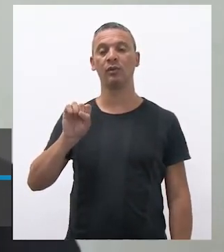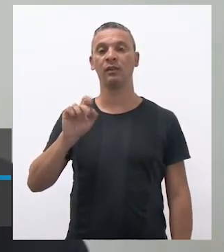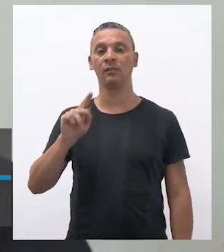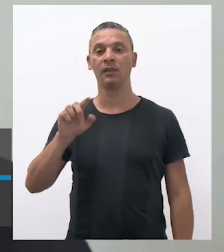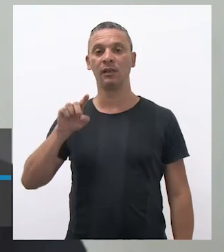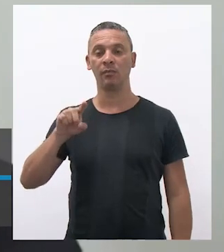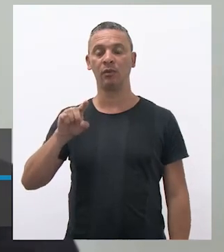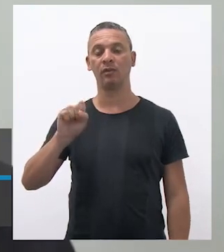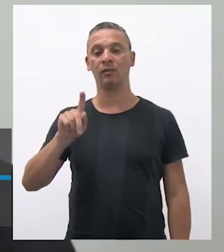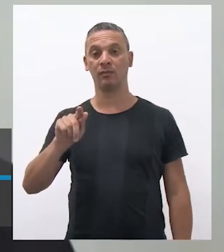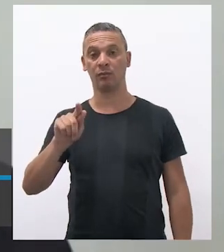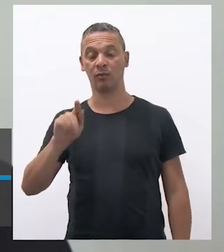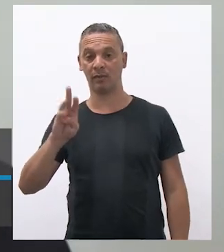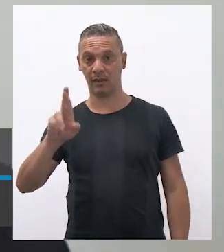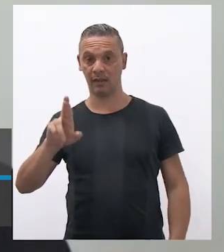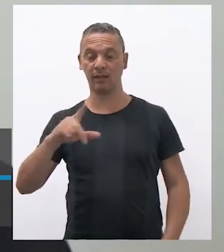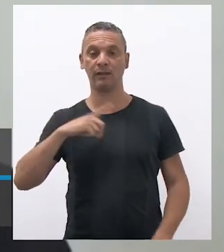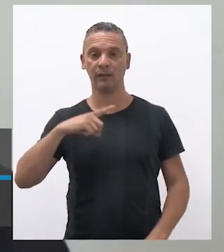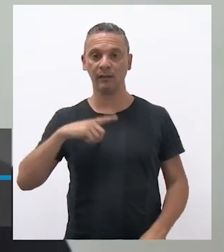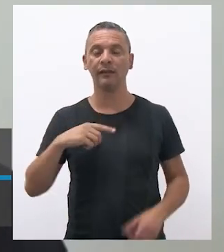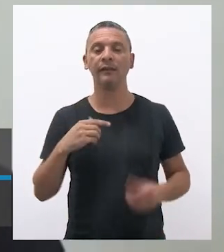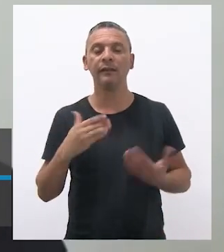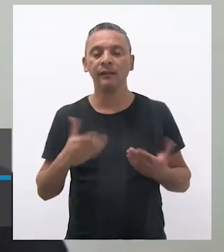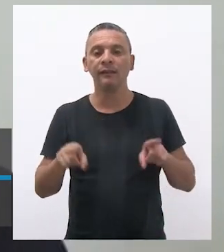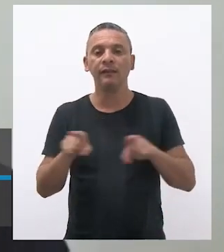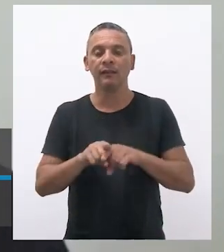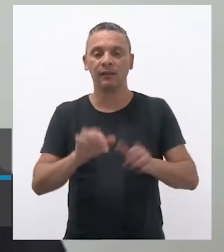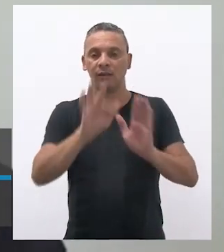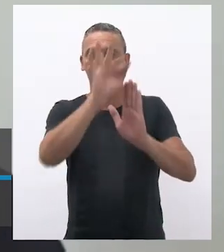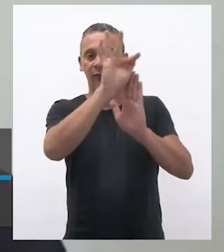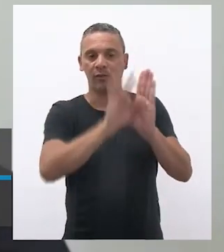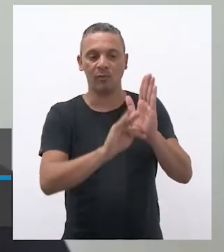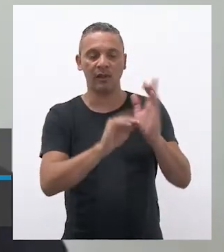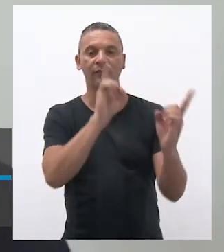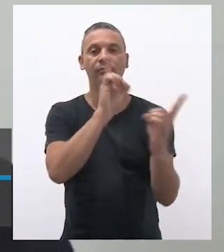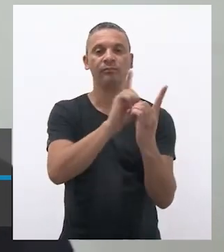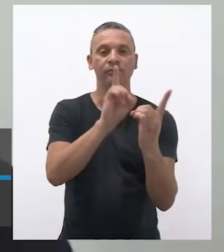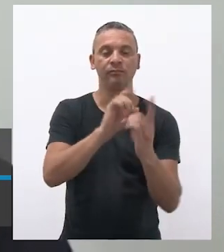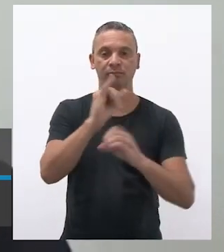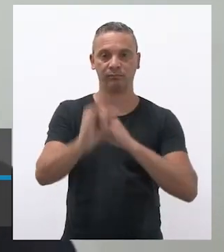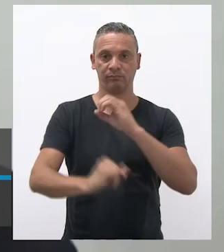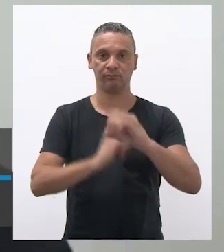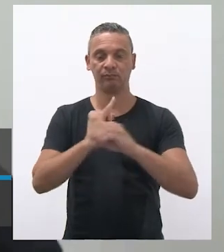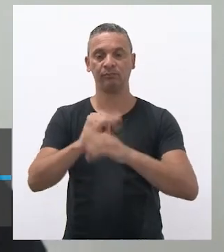www.defensoria.sp.def.br. Nesse caso, bastando que se preencha um formulário de atendimento eletrônico.